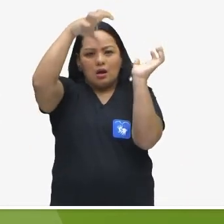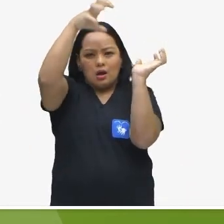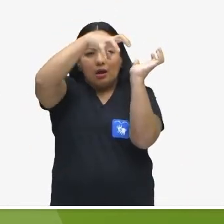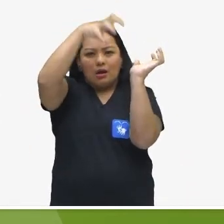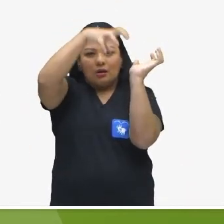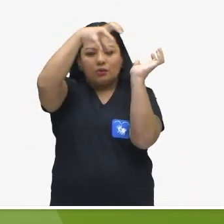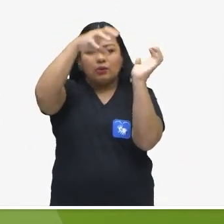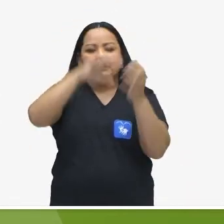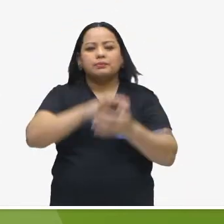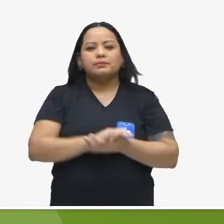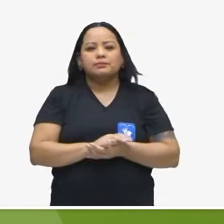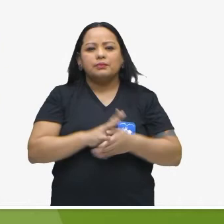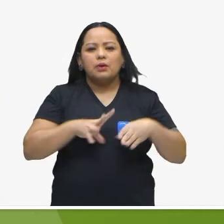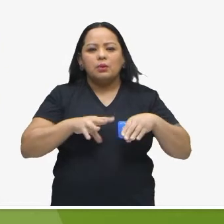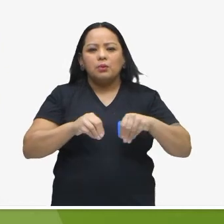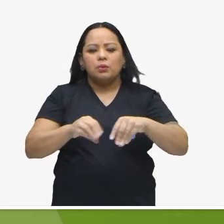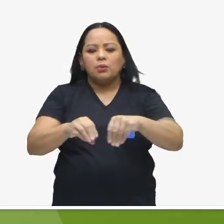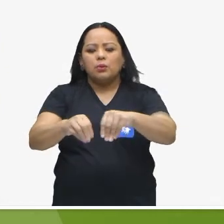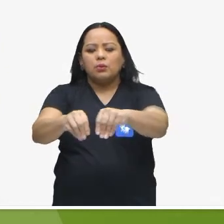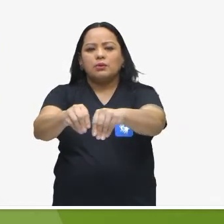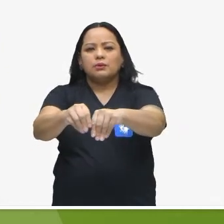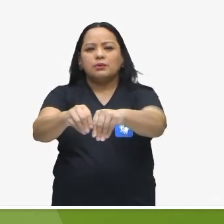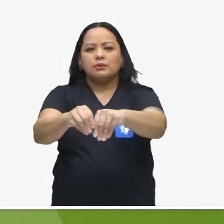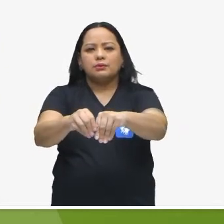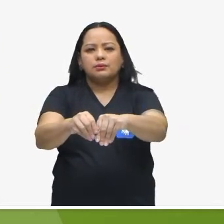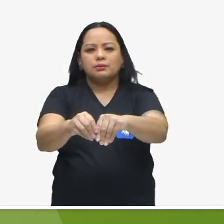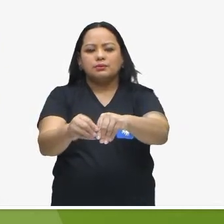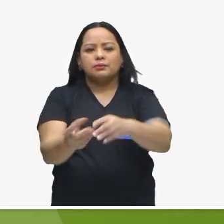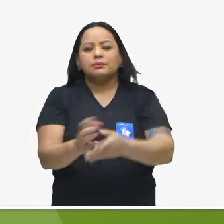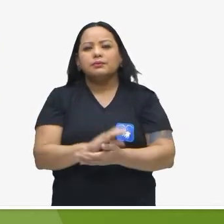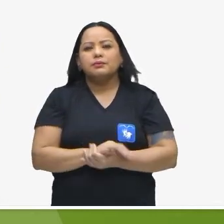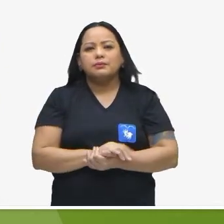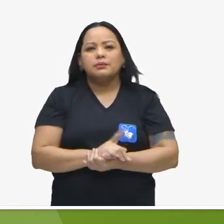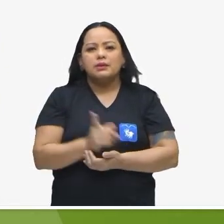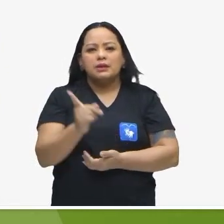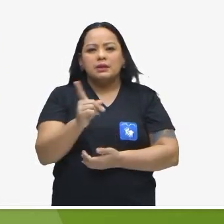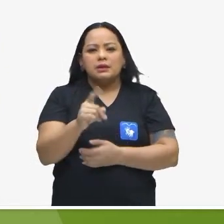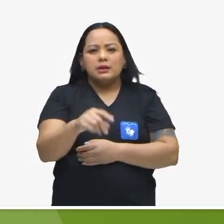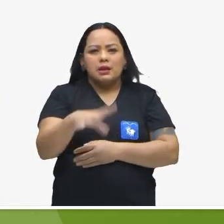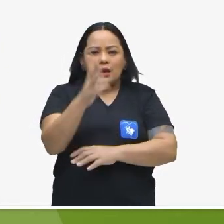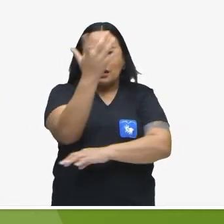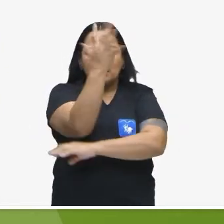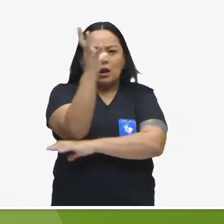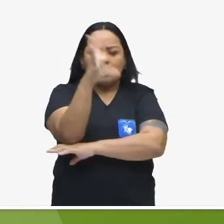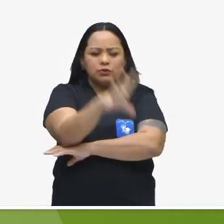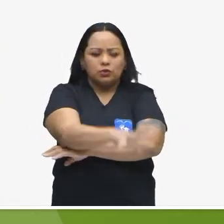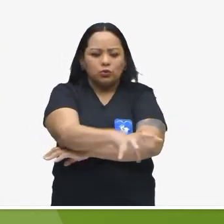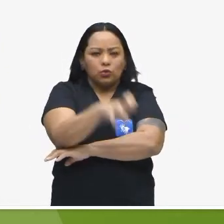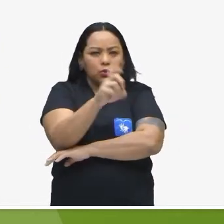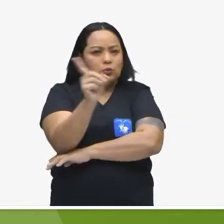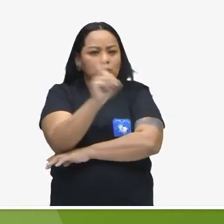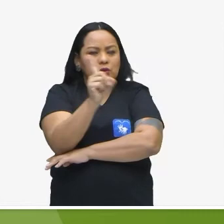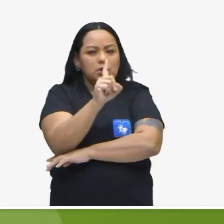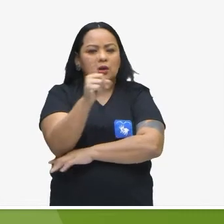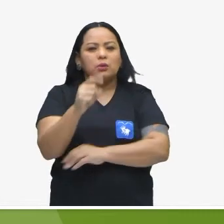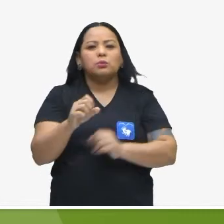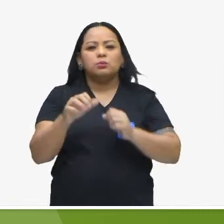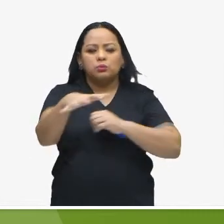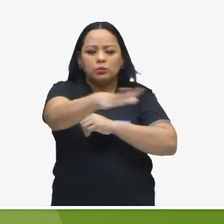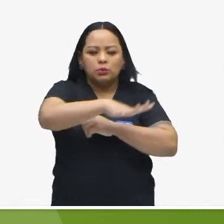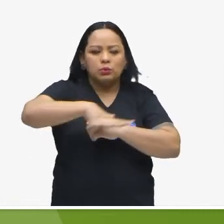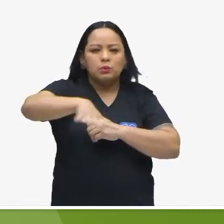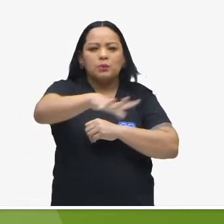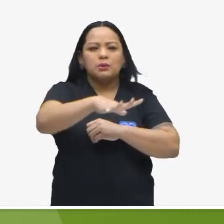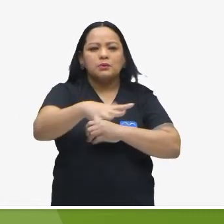né? Que não foi filtrada aí pela árvore, ela pode ir aí para o ambiente, para o